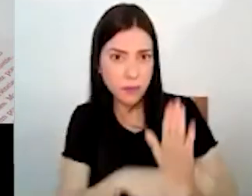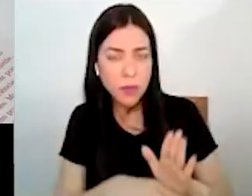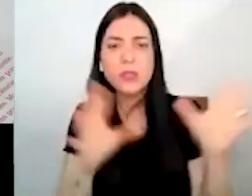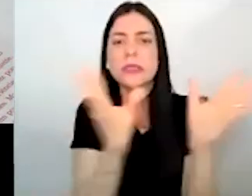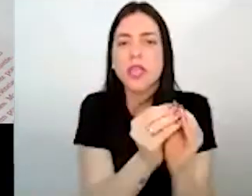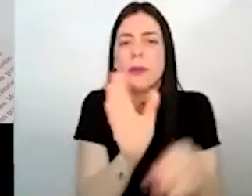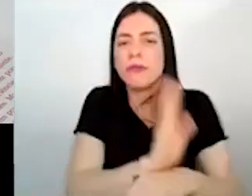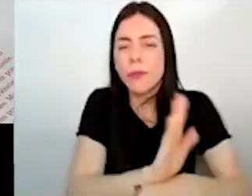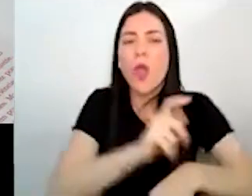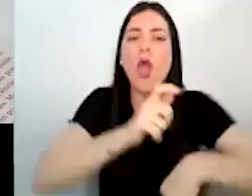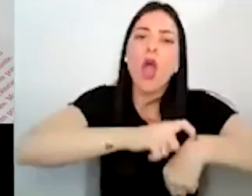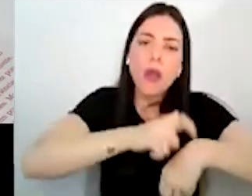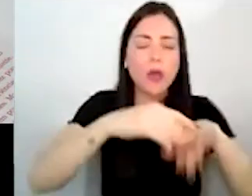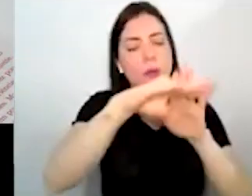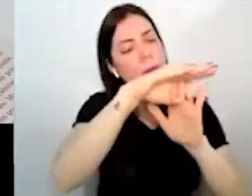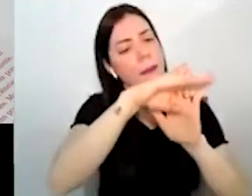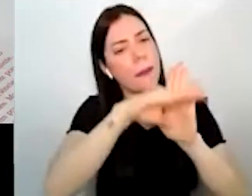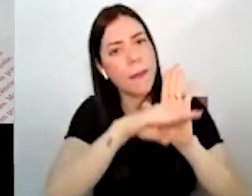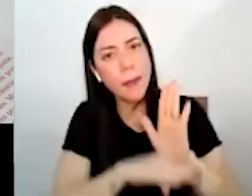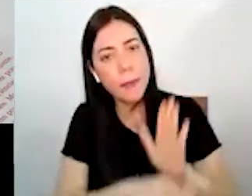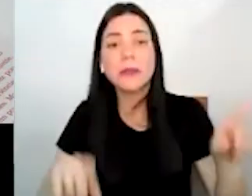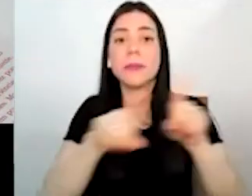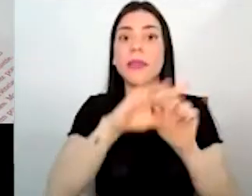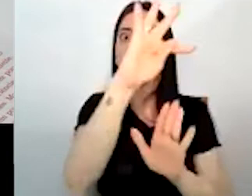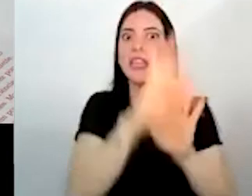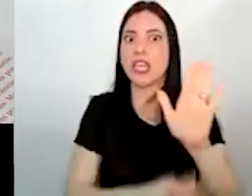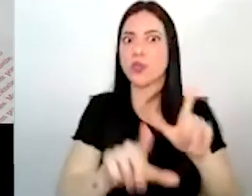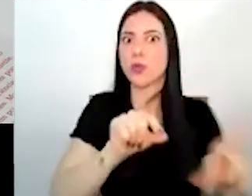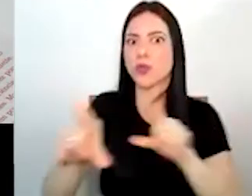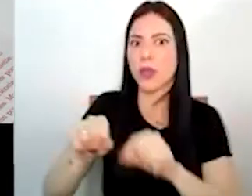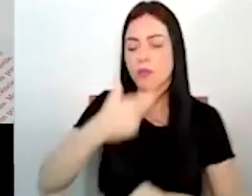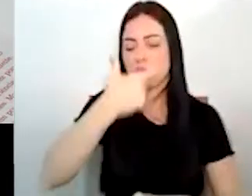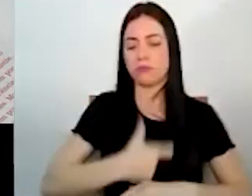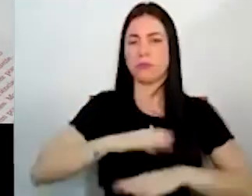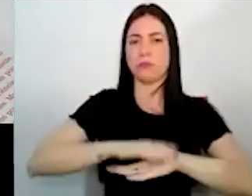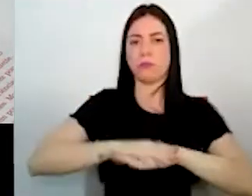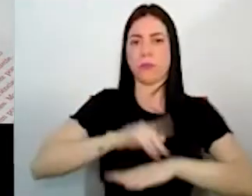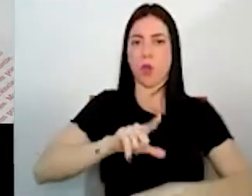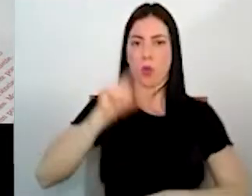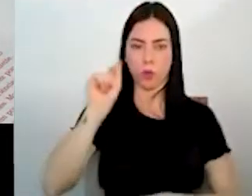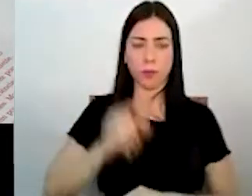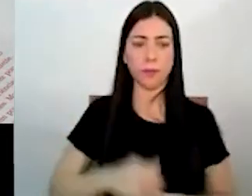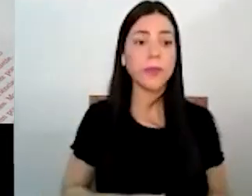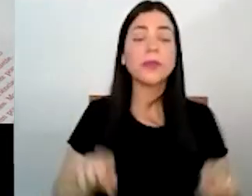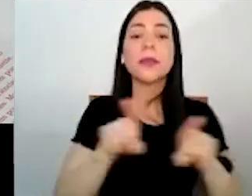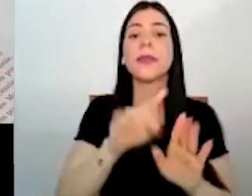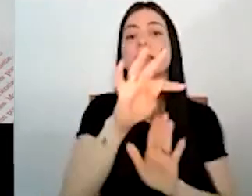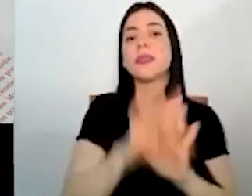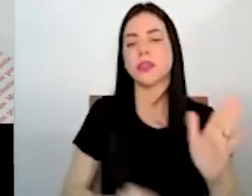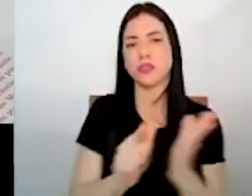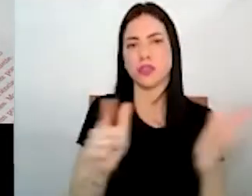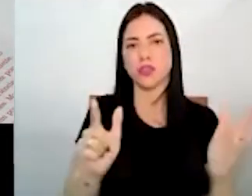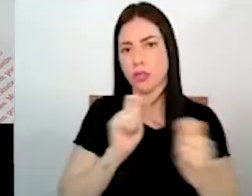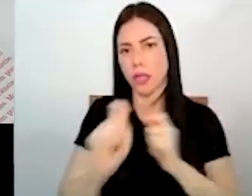horários que eles iam passar, o texto curatorial feito pelo curador, um texto jornalístico que a gente conseguiu os direitos